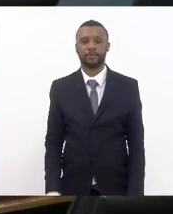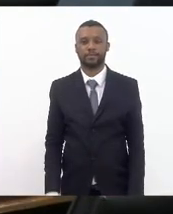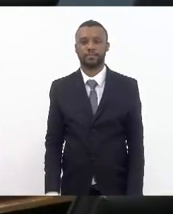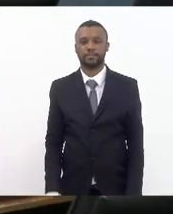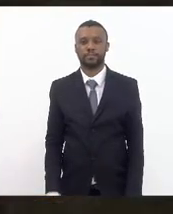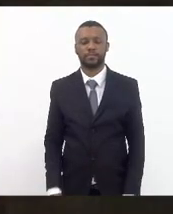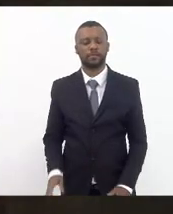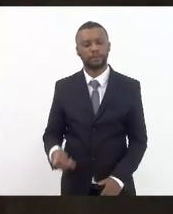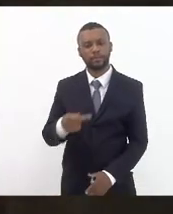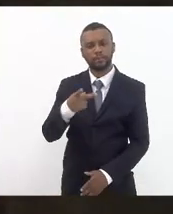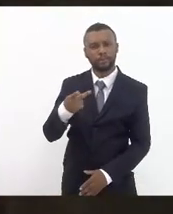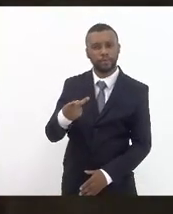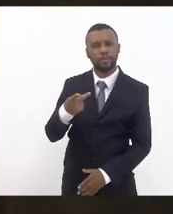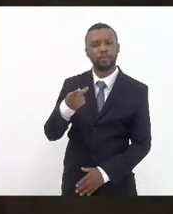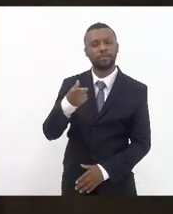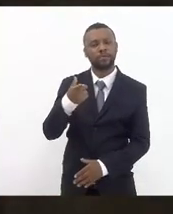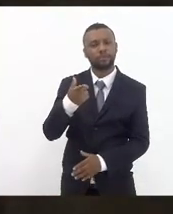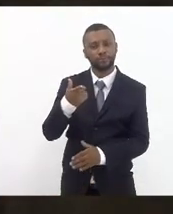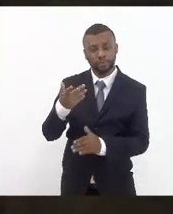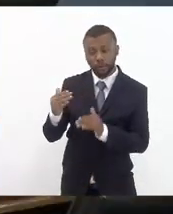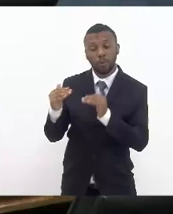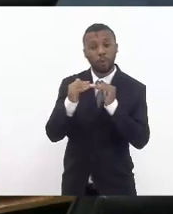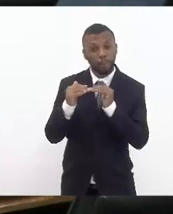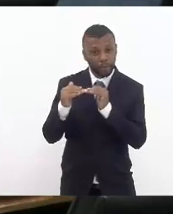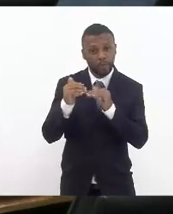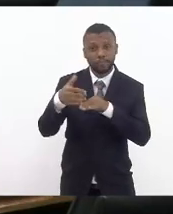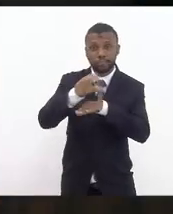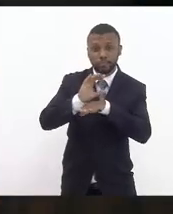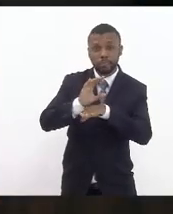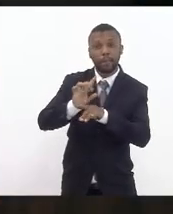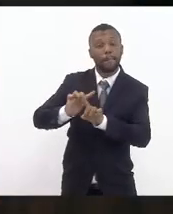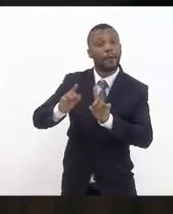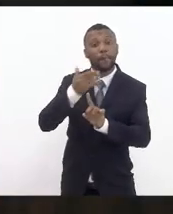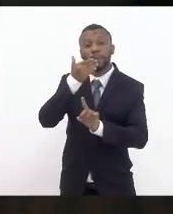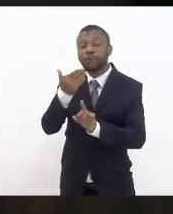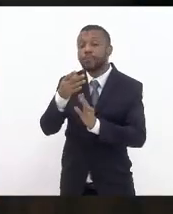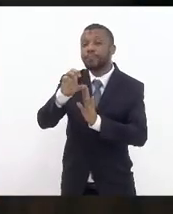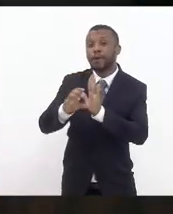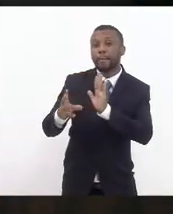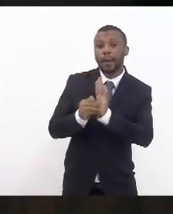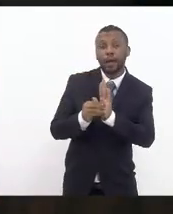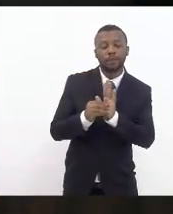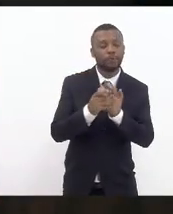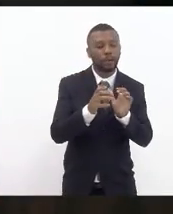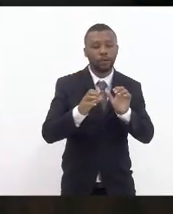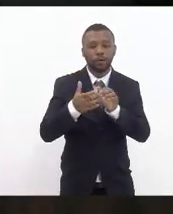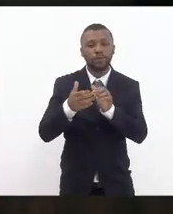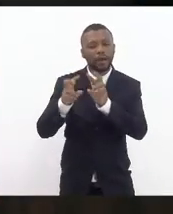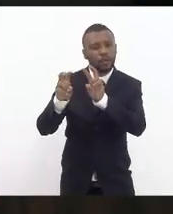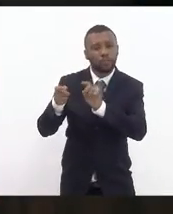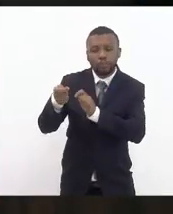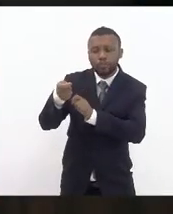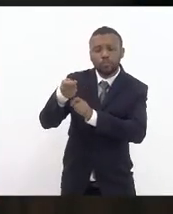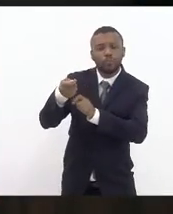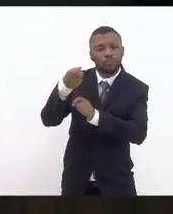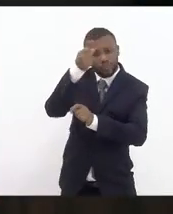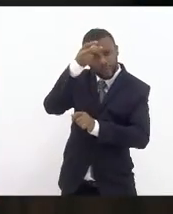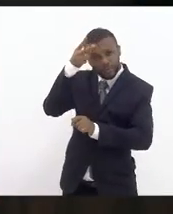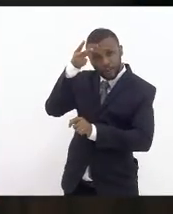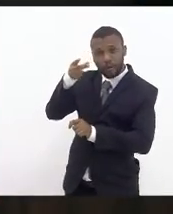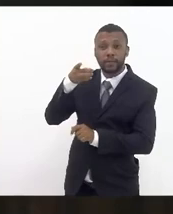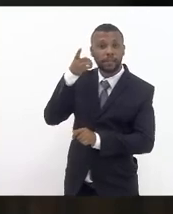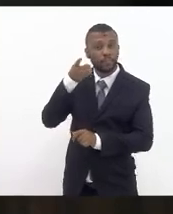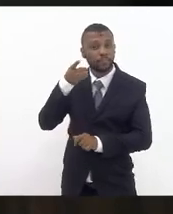Senhor presidente, parecer pela constitucionalidade com emendas. Pela Comissão de Assuntos Municipais, deputado Carlos Macedo.